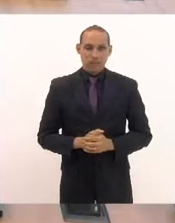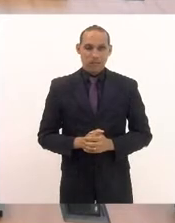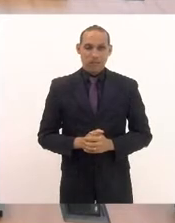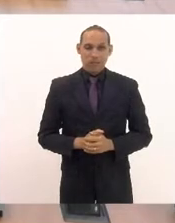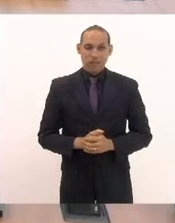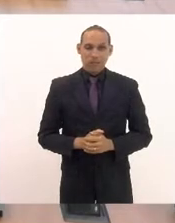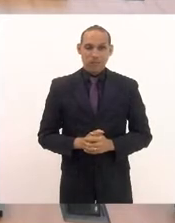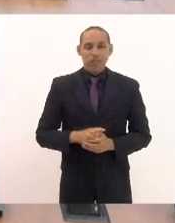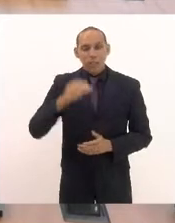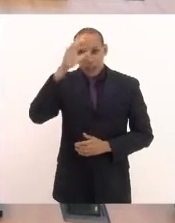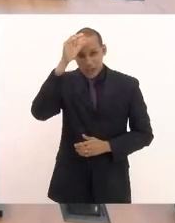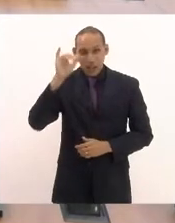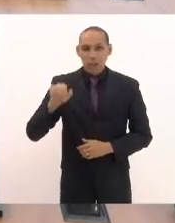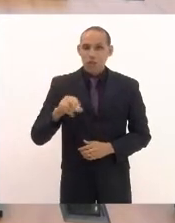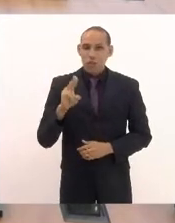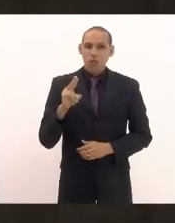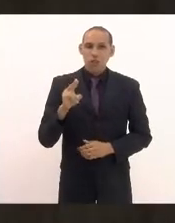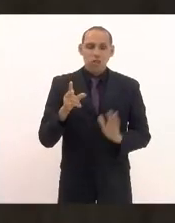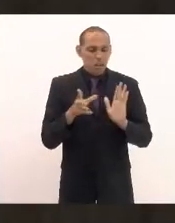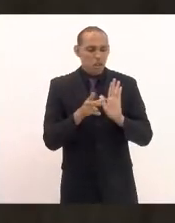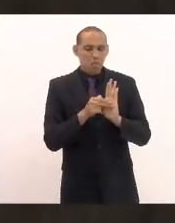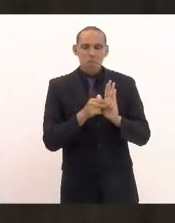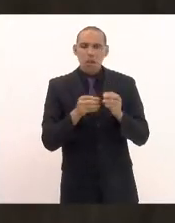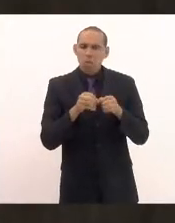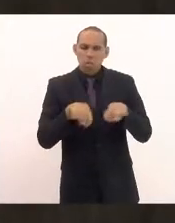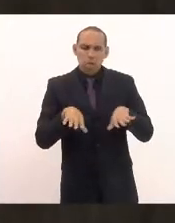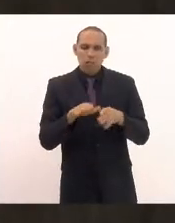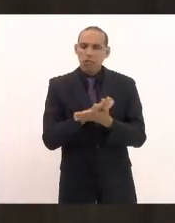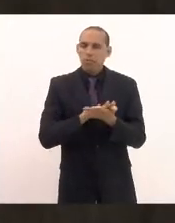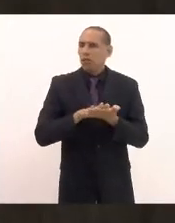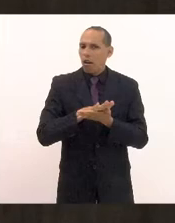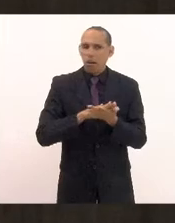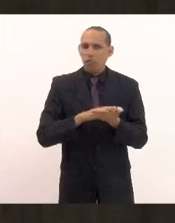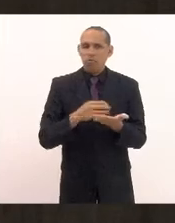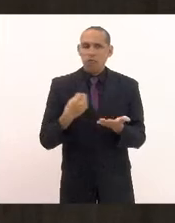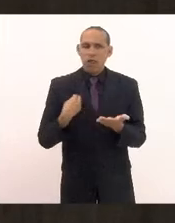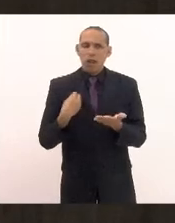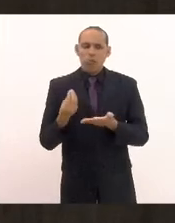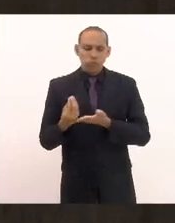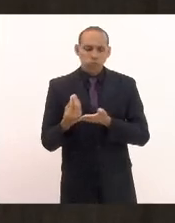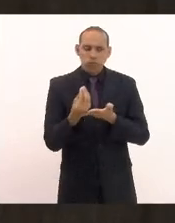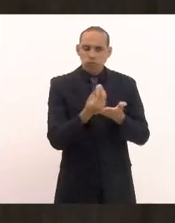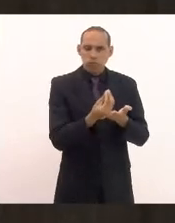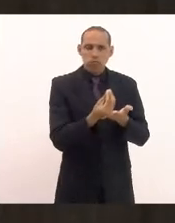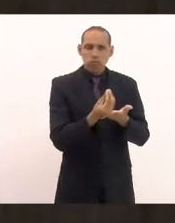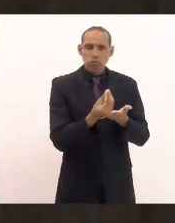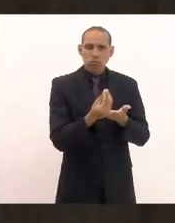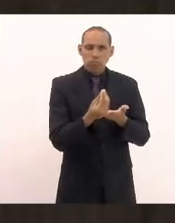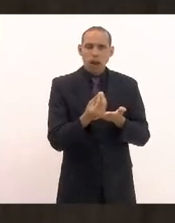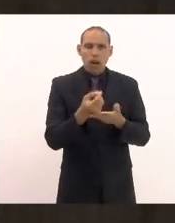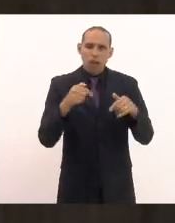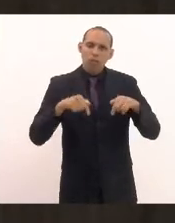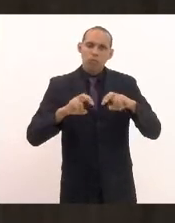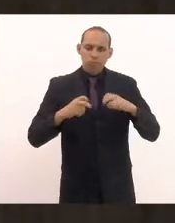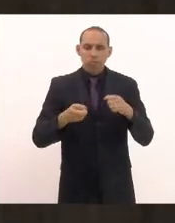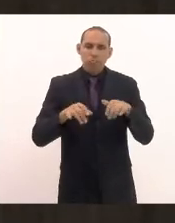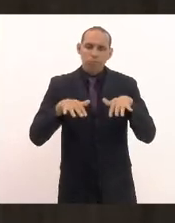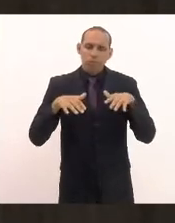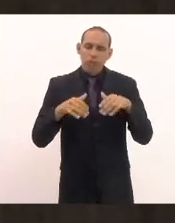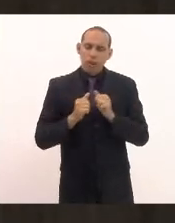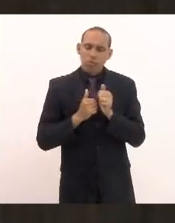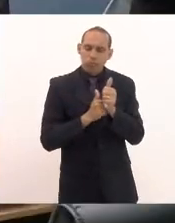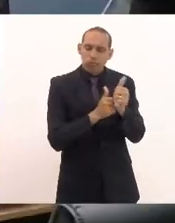Deputada Tia Ju, sem prejuízo das emendas que eu individualmente ofereci em plenário, acompanho o parecer da